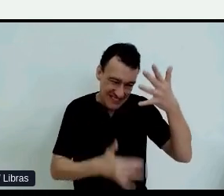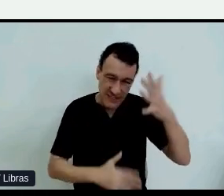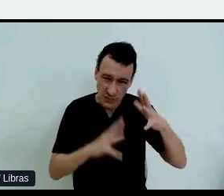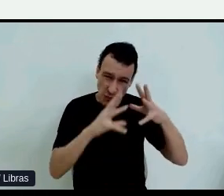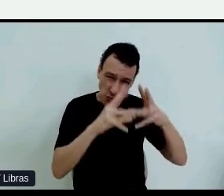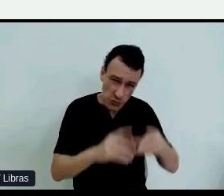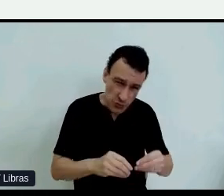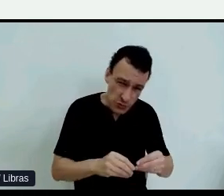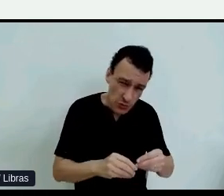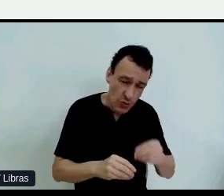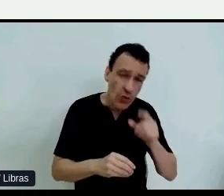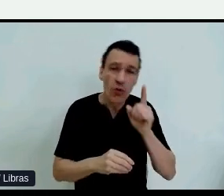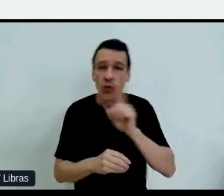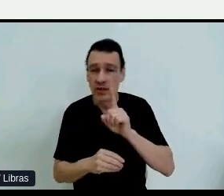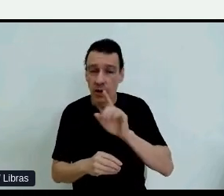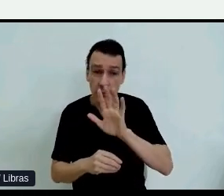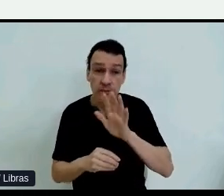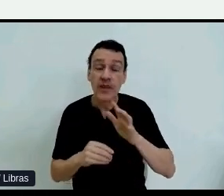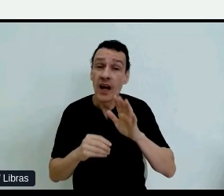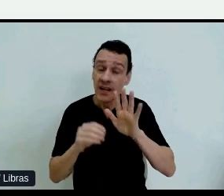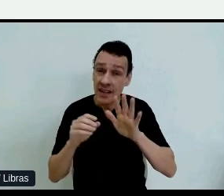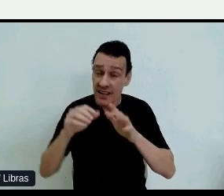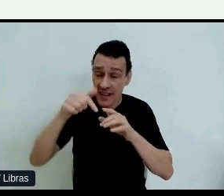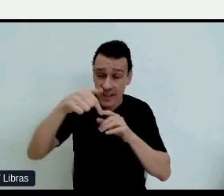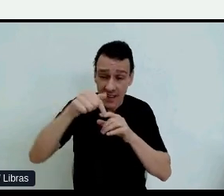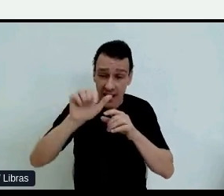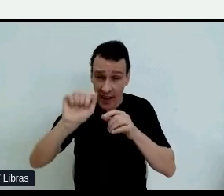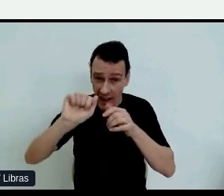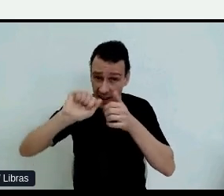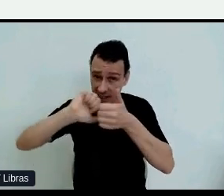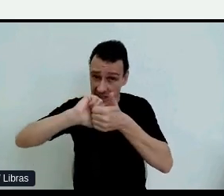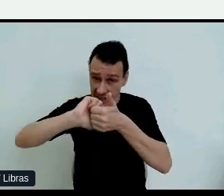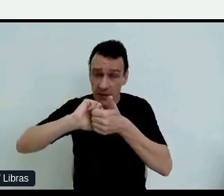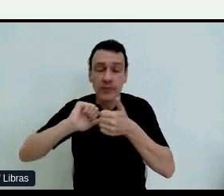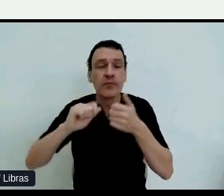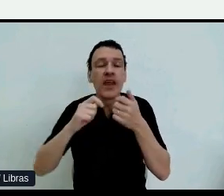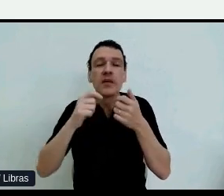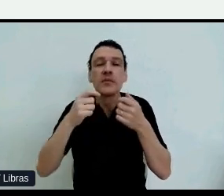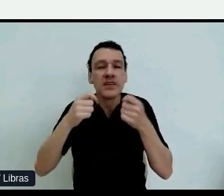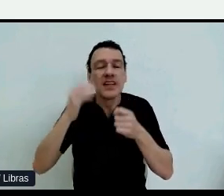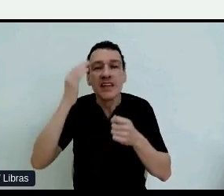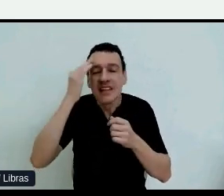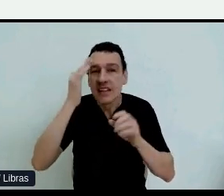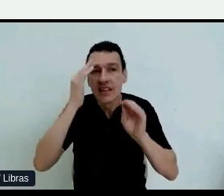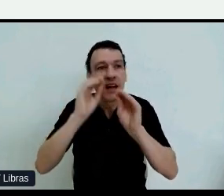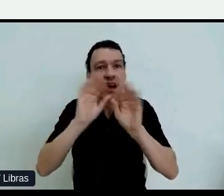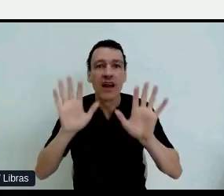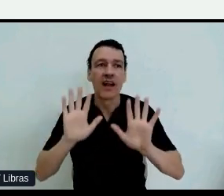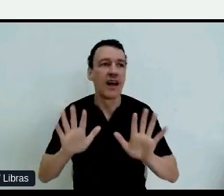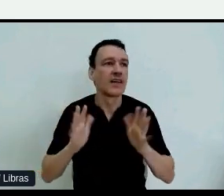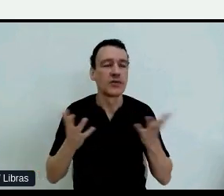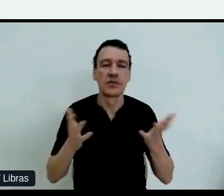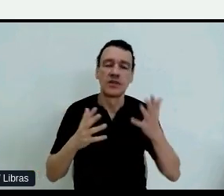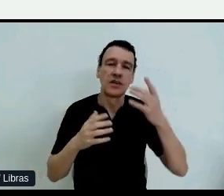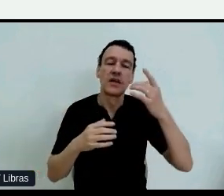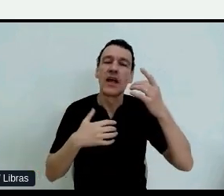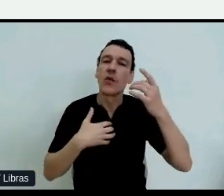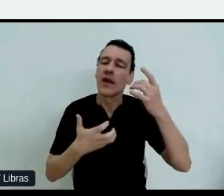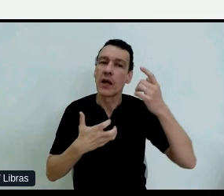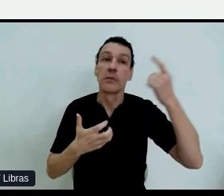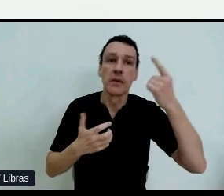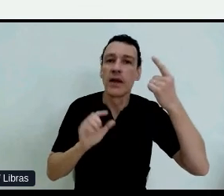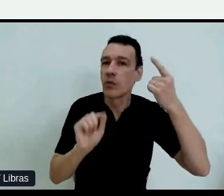que a parte do que é muito de entender qual é a estratégia de priorização. Porque o que